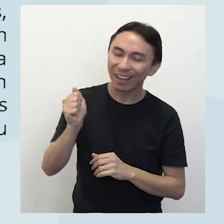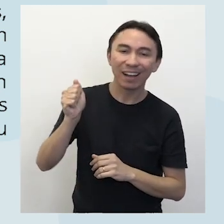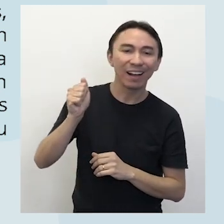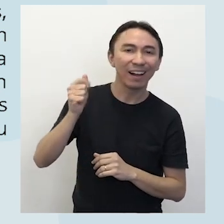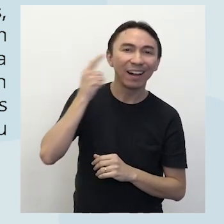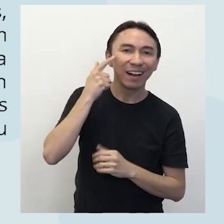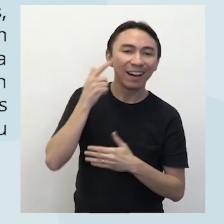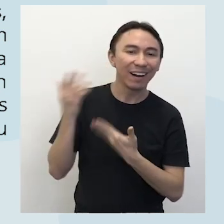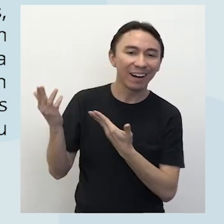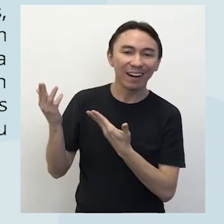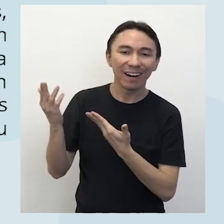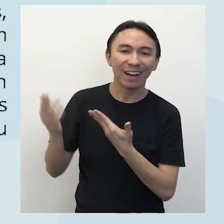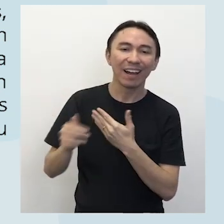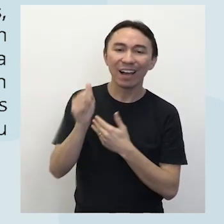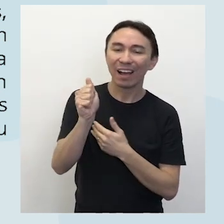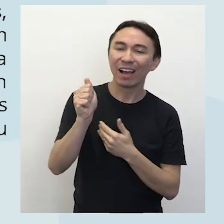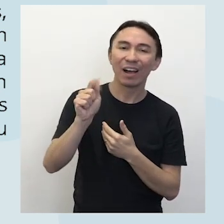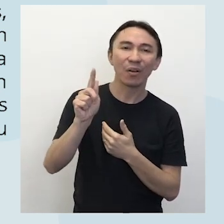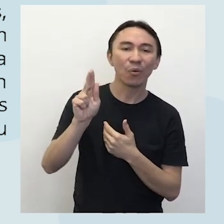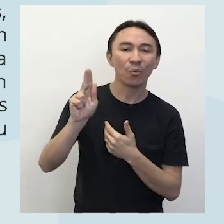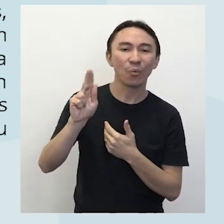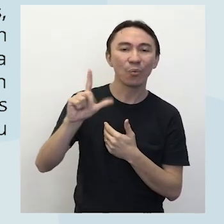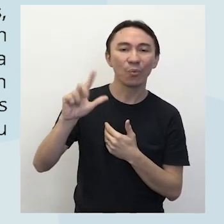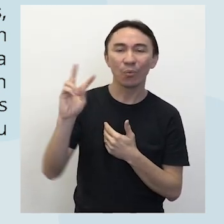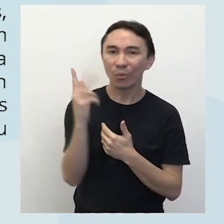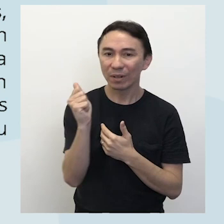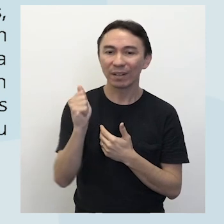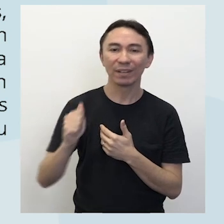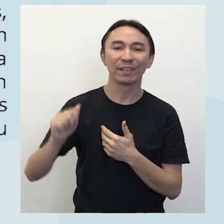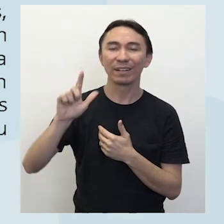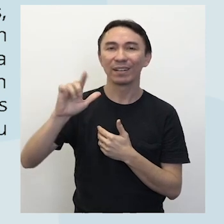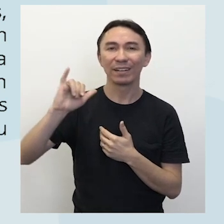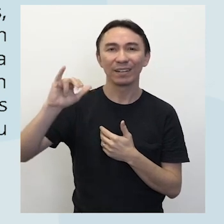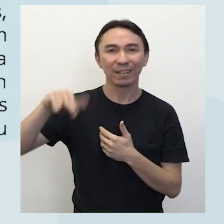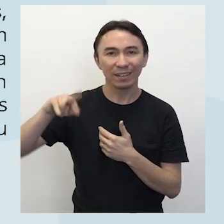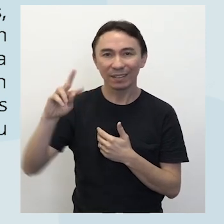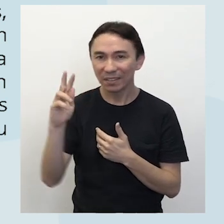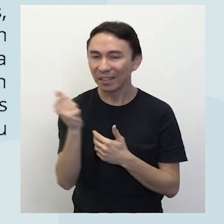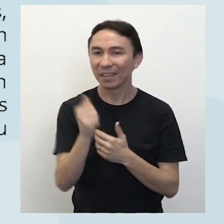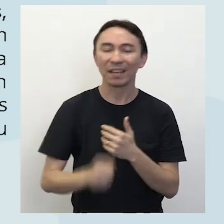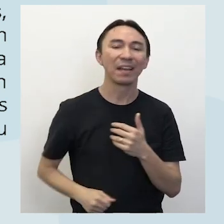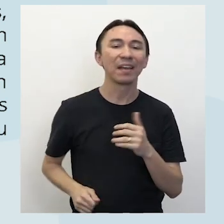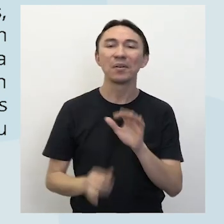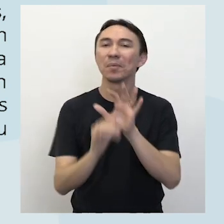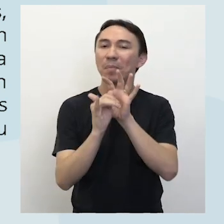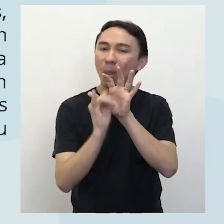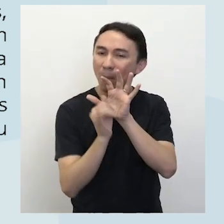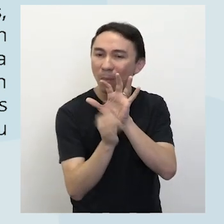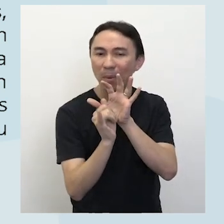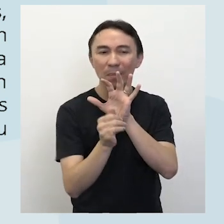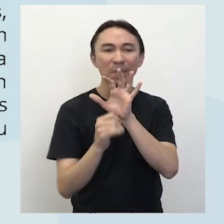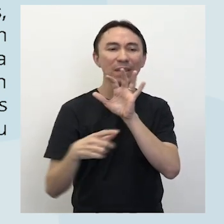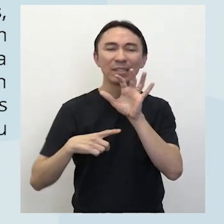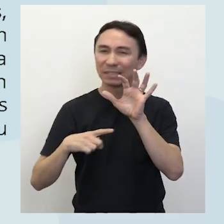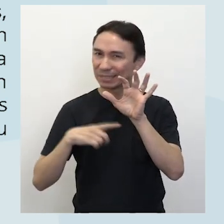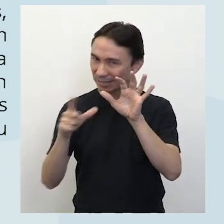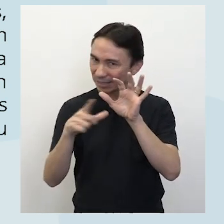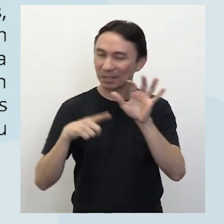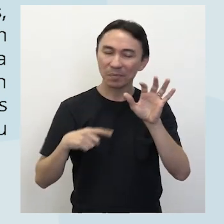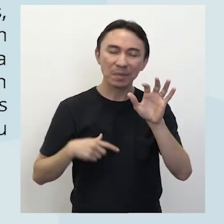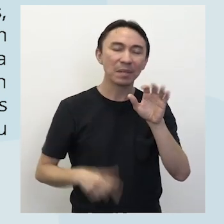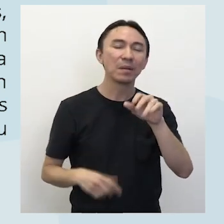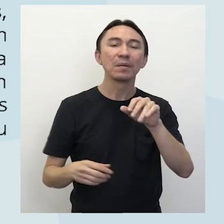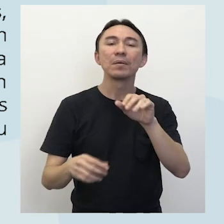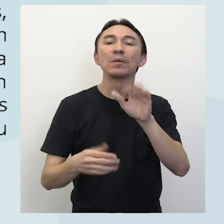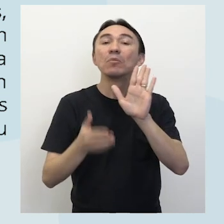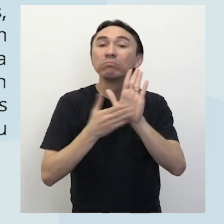interagirem com personagens de outra história, sabe assim? Agulha e a linha conversando com Bela e Fera, Harry Potter, Branca de Neve e tal, outras narrativas. Pode ser até